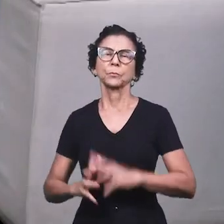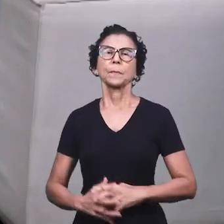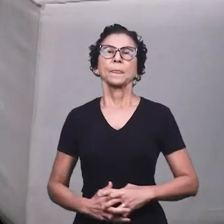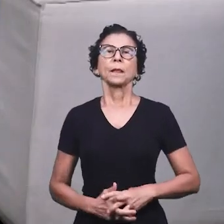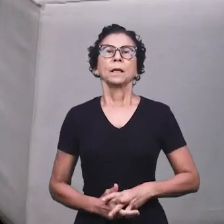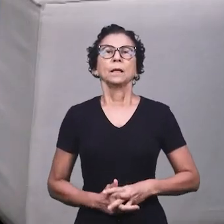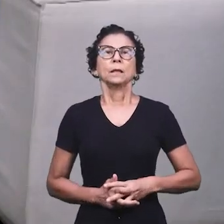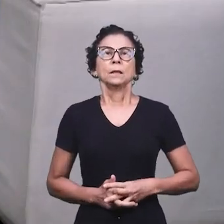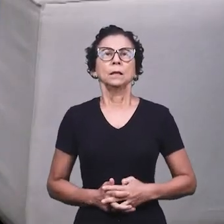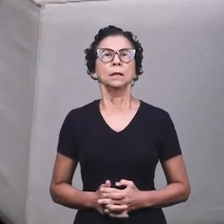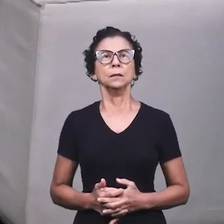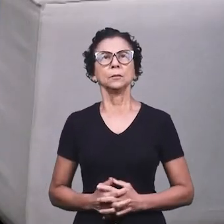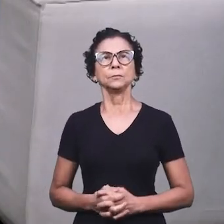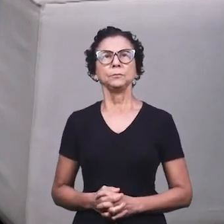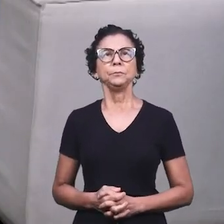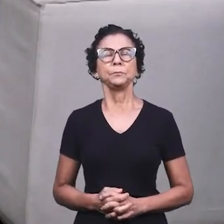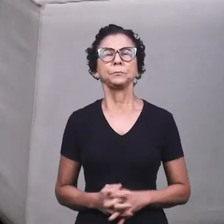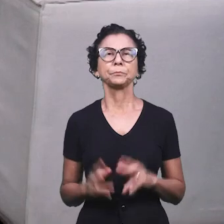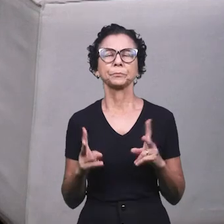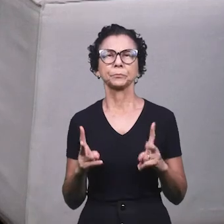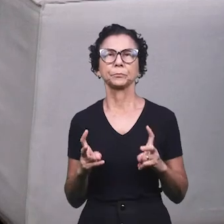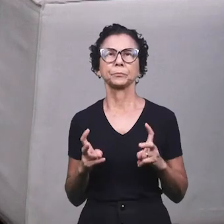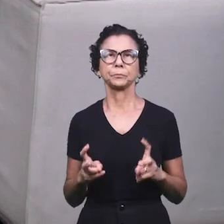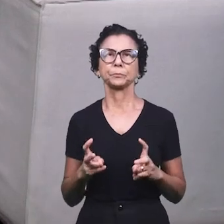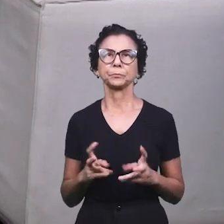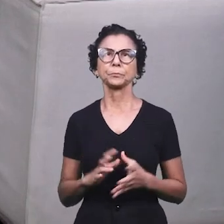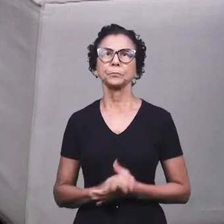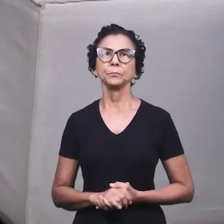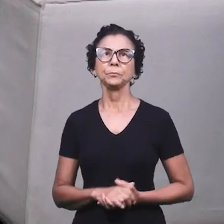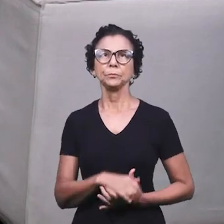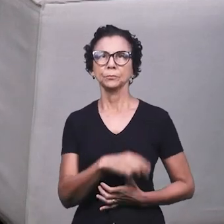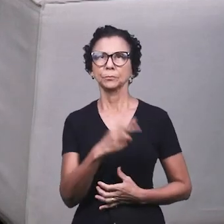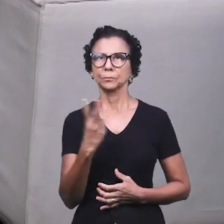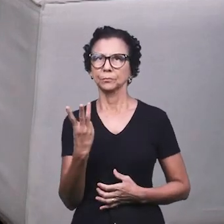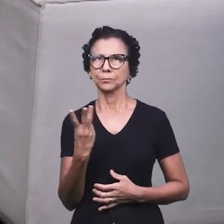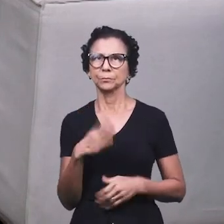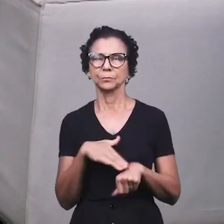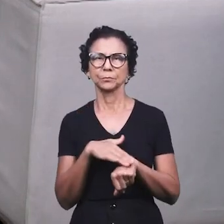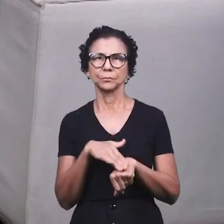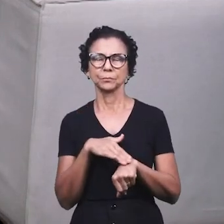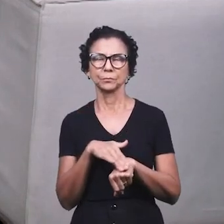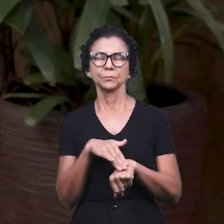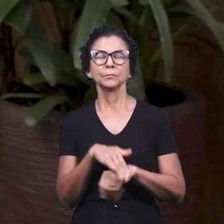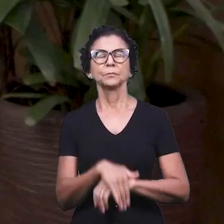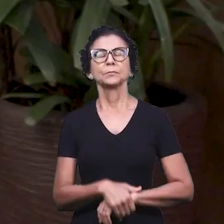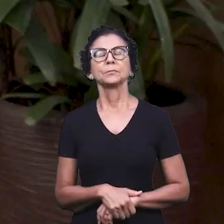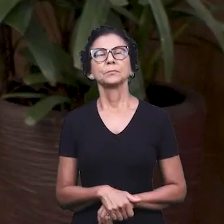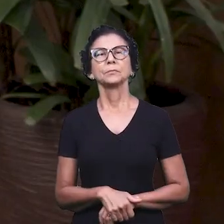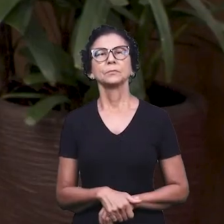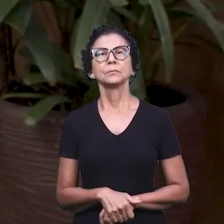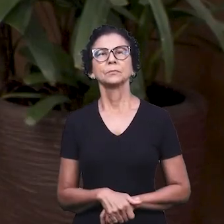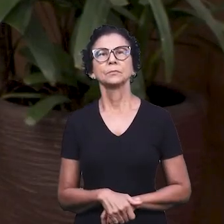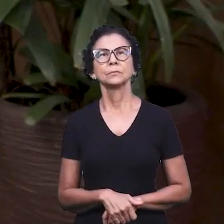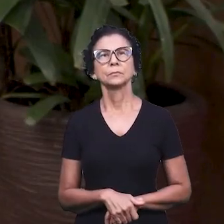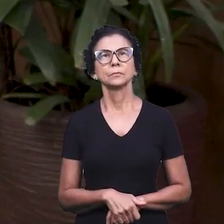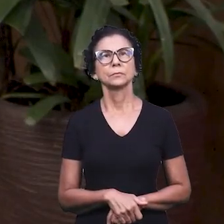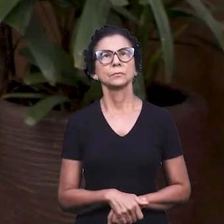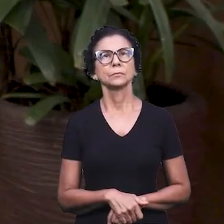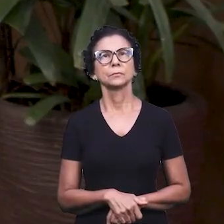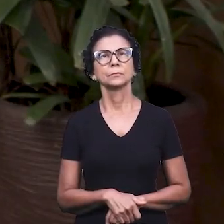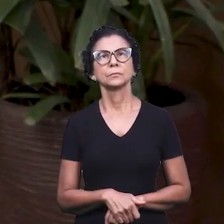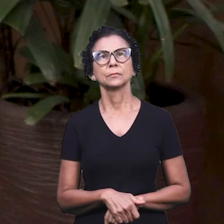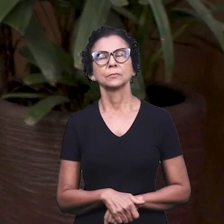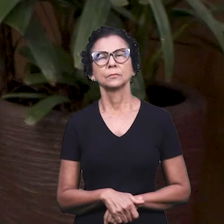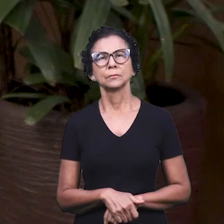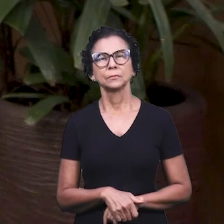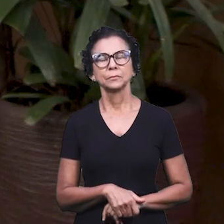estou percebendo aqui então na conversa, eu, Neide, Jorge, aquele que está nos ouvindo, que ela